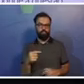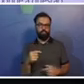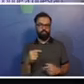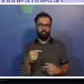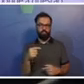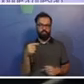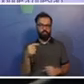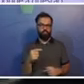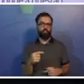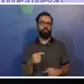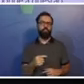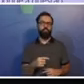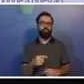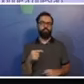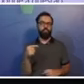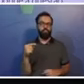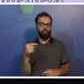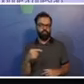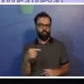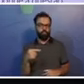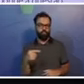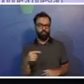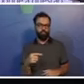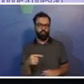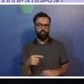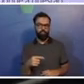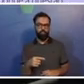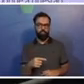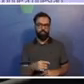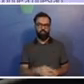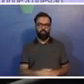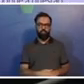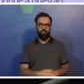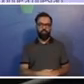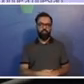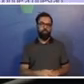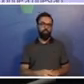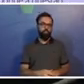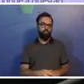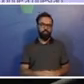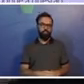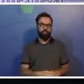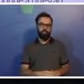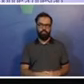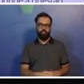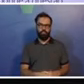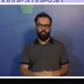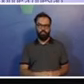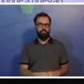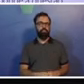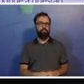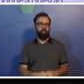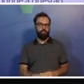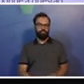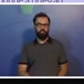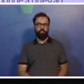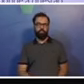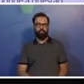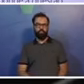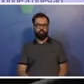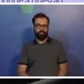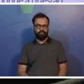P3, P vezes 3, 3P, ou 3 vezes P, é a mesma